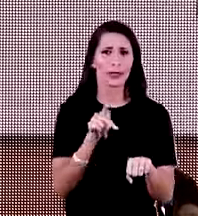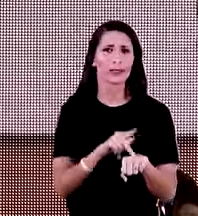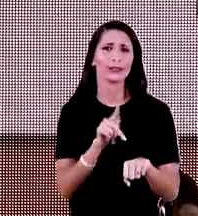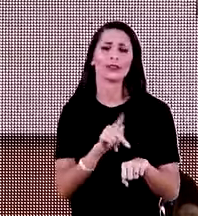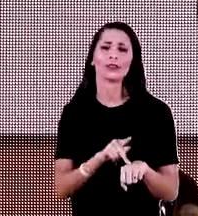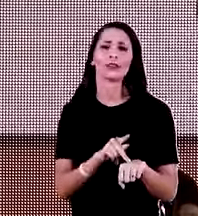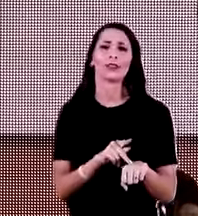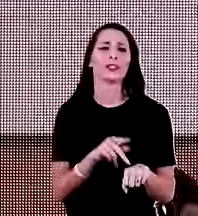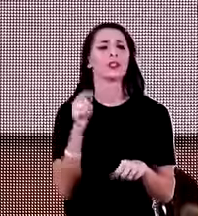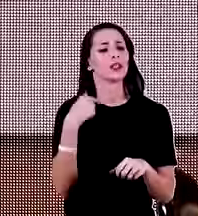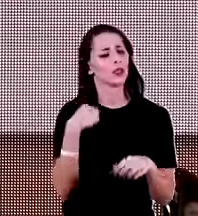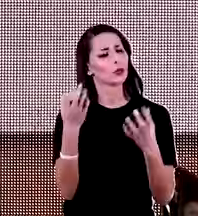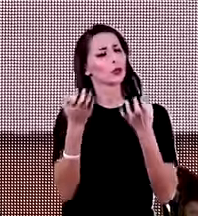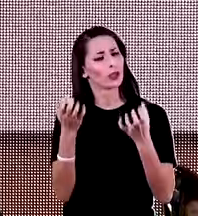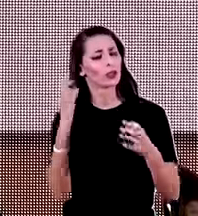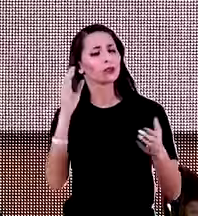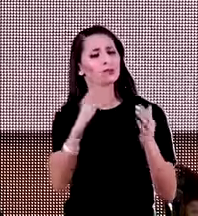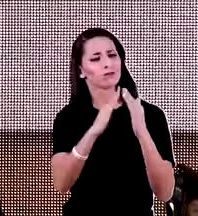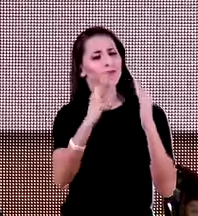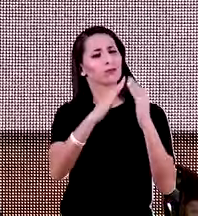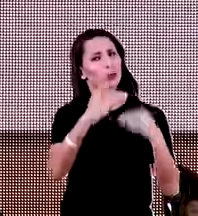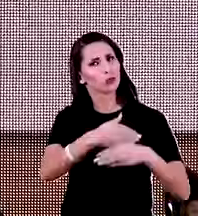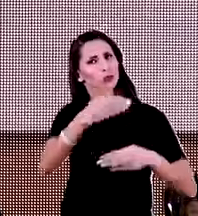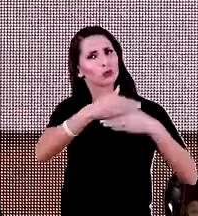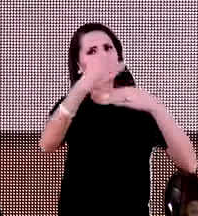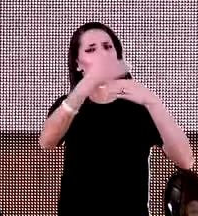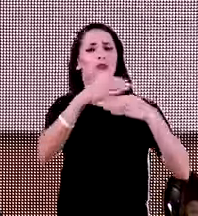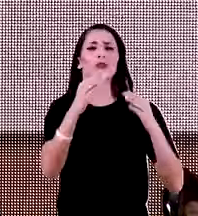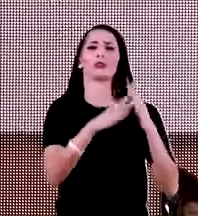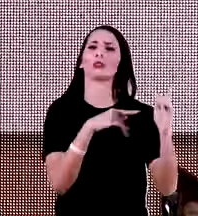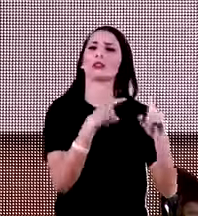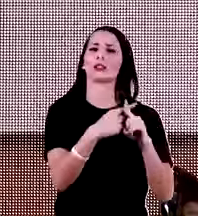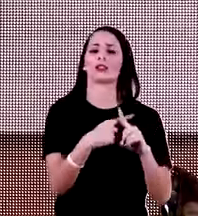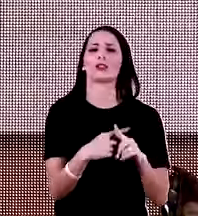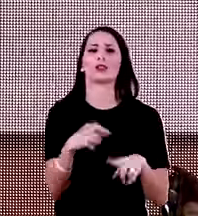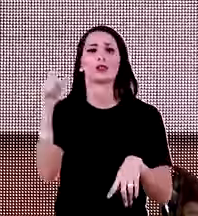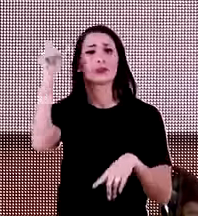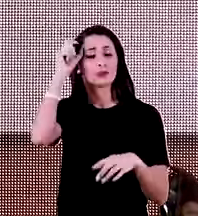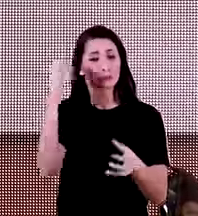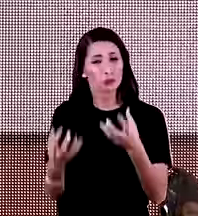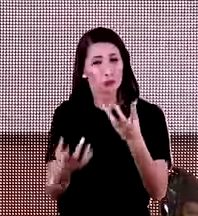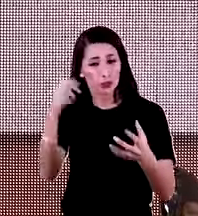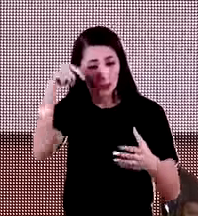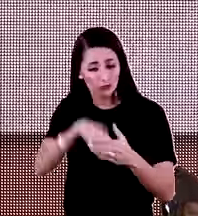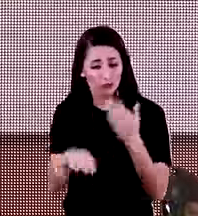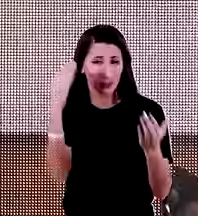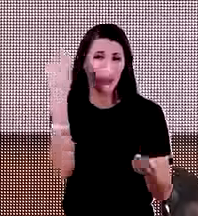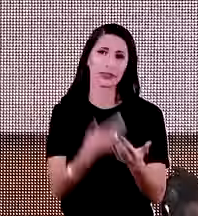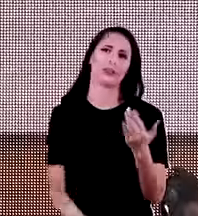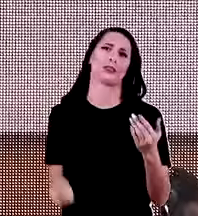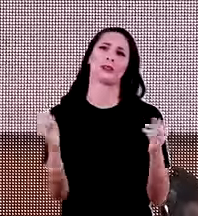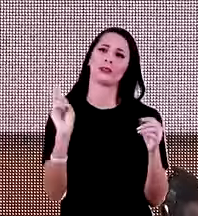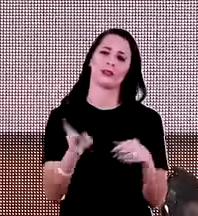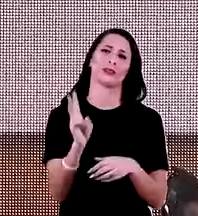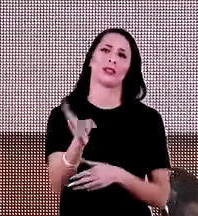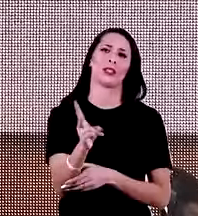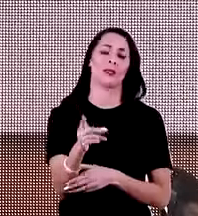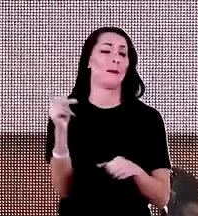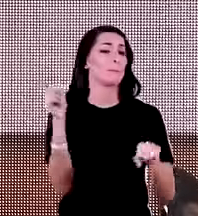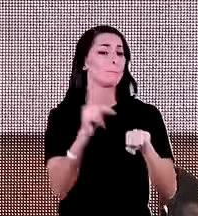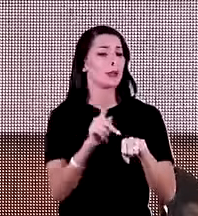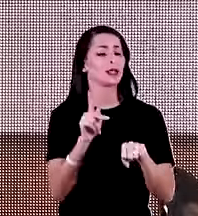pedra edificaria a minha igreja e as portas do inferno não prevalecerão contra ela. O que é que Jesus estava dizendo para Pedro? Ele estava dizendo,